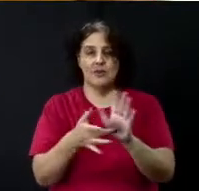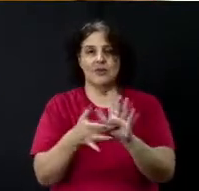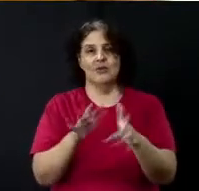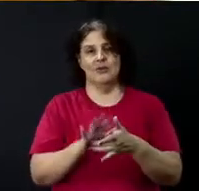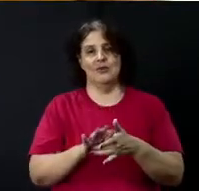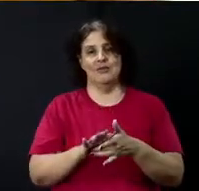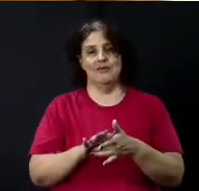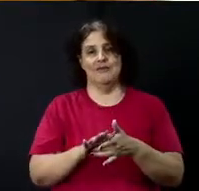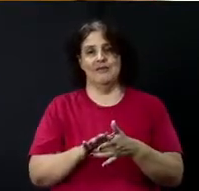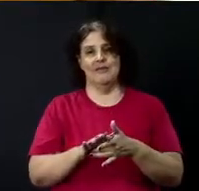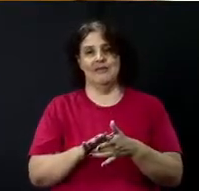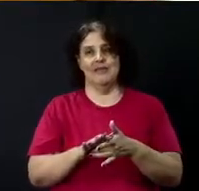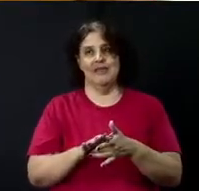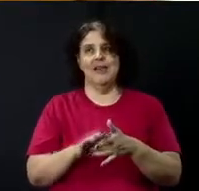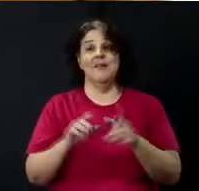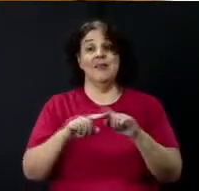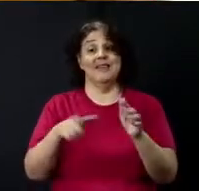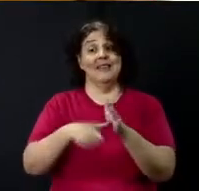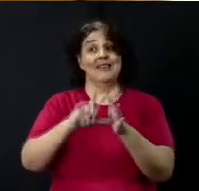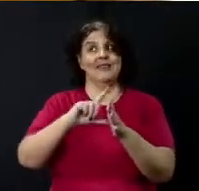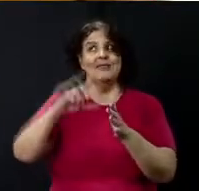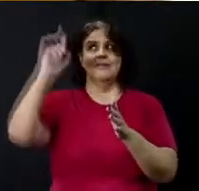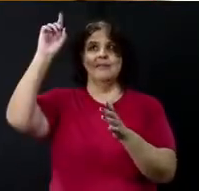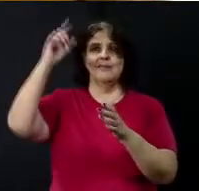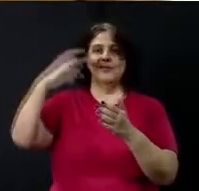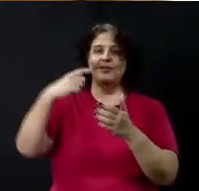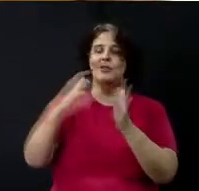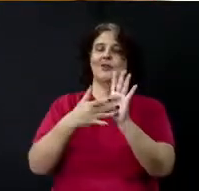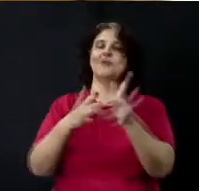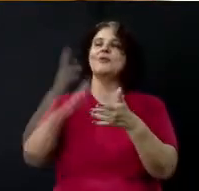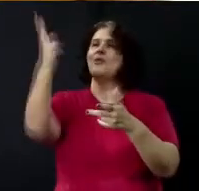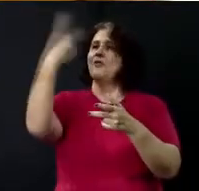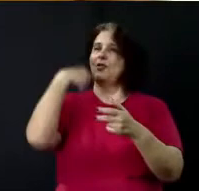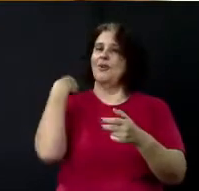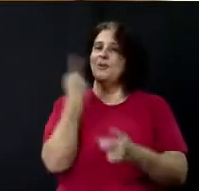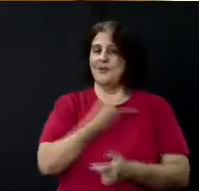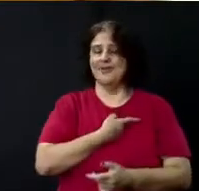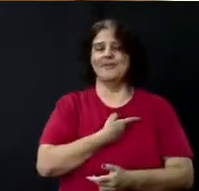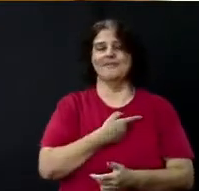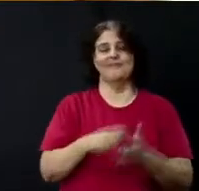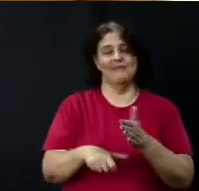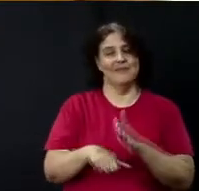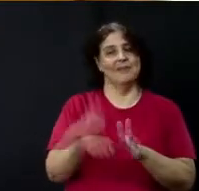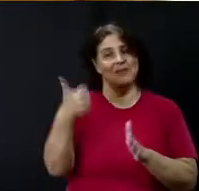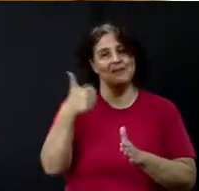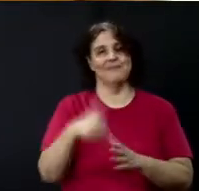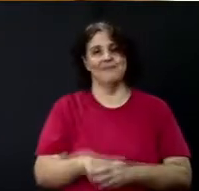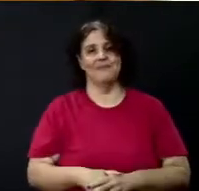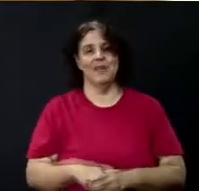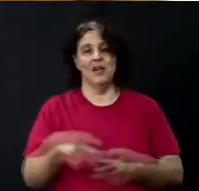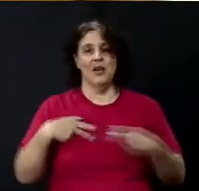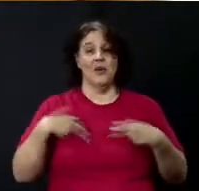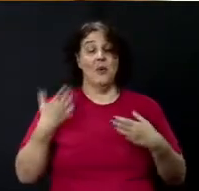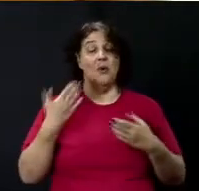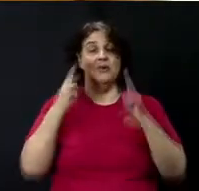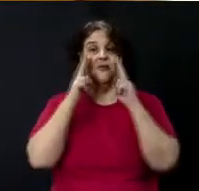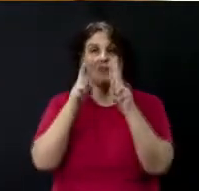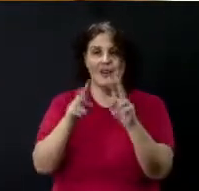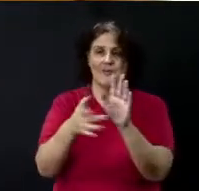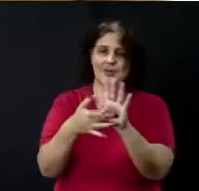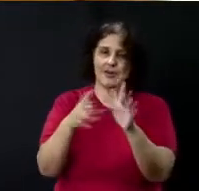fomos vistos por Ele. Guarda isso é muito importante. Quando vemos a Cristo, se você